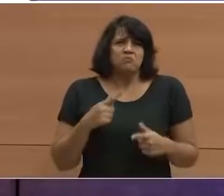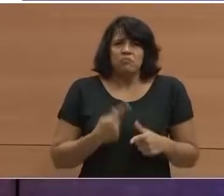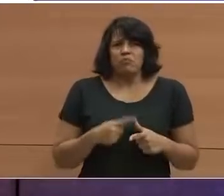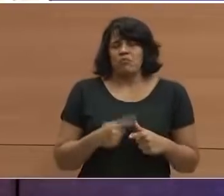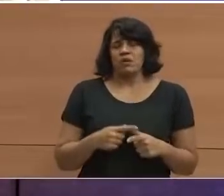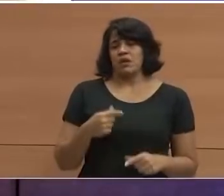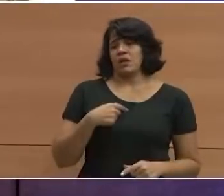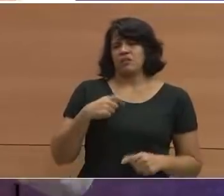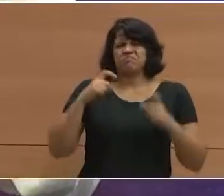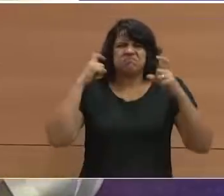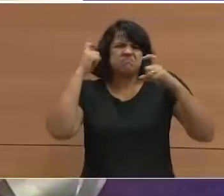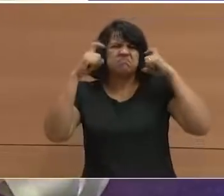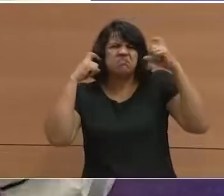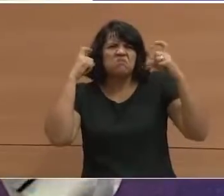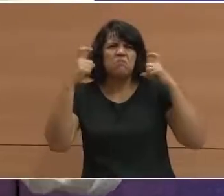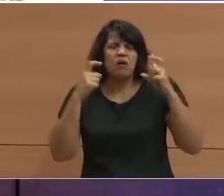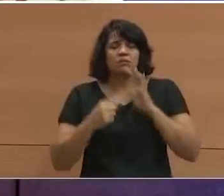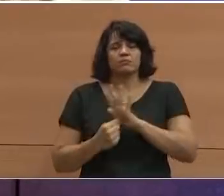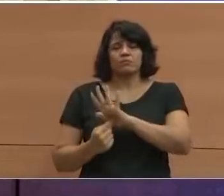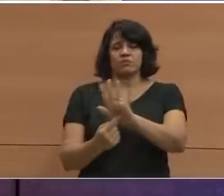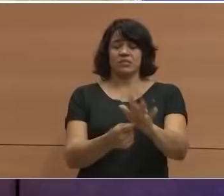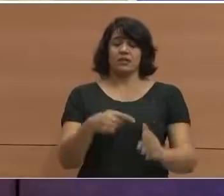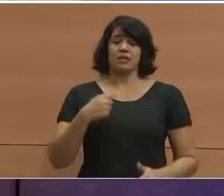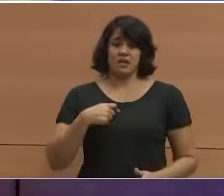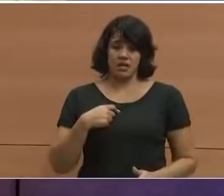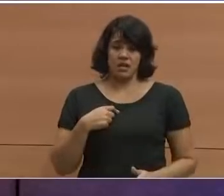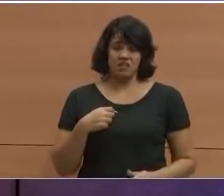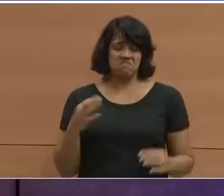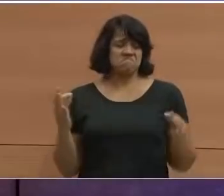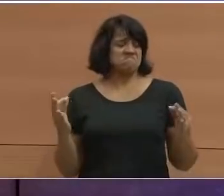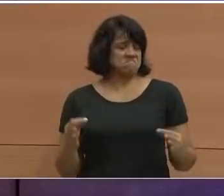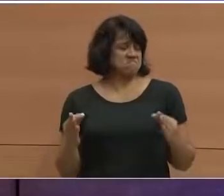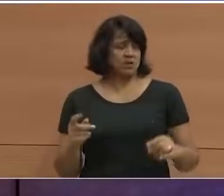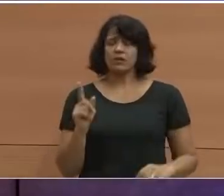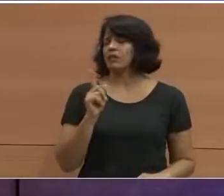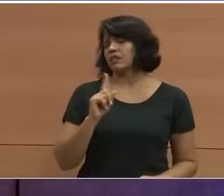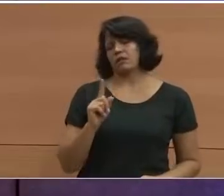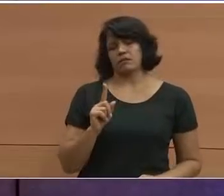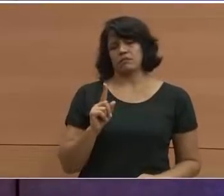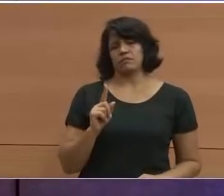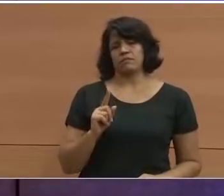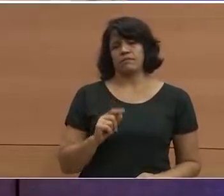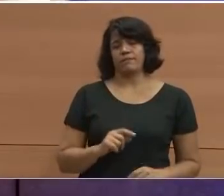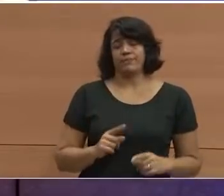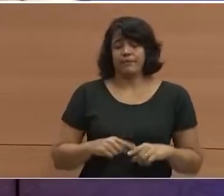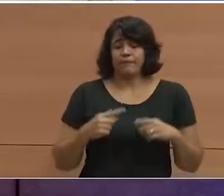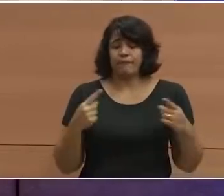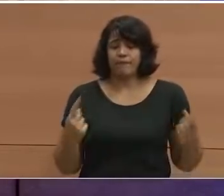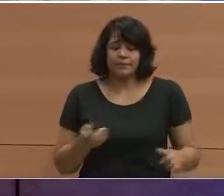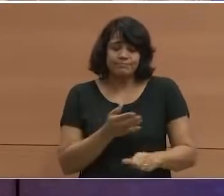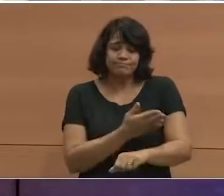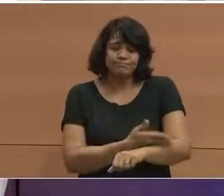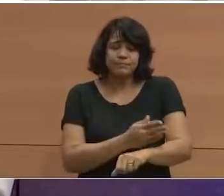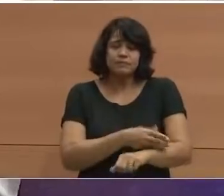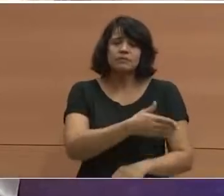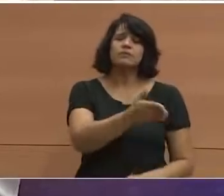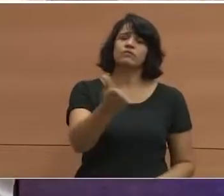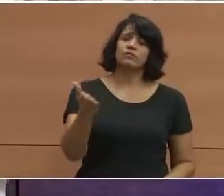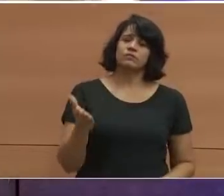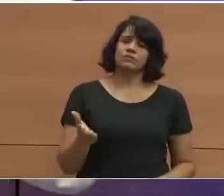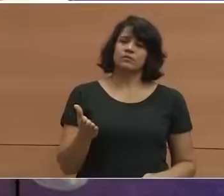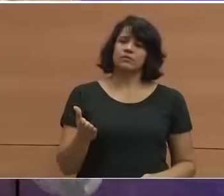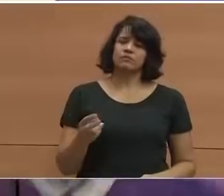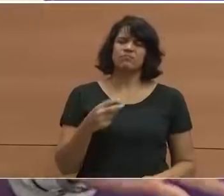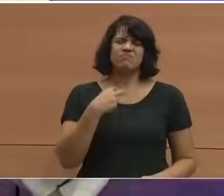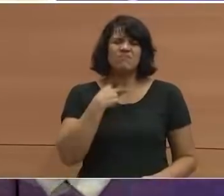isso. Eu estou preocupado, na verdade, é o vosso aperfeiçoamento. Vocês não podem deixar de ser